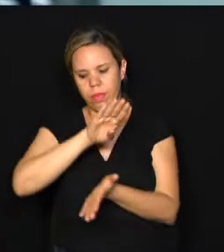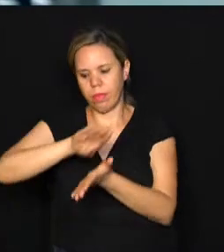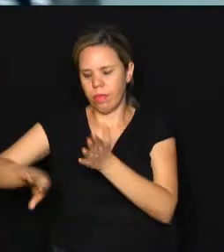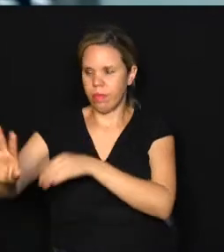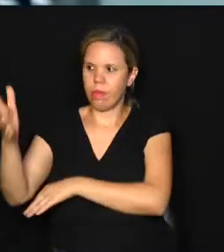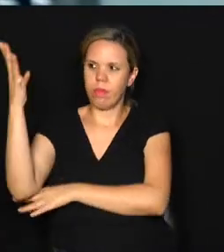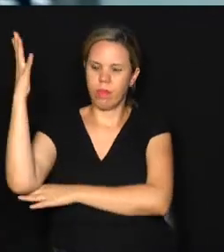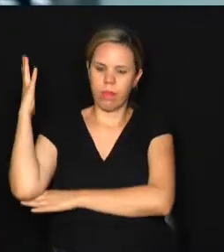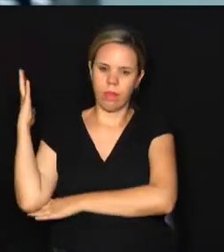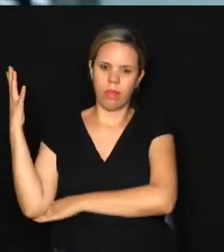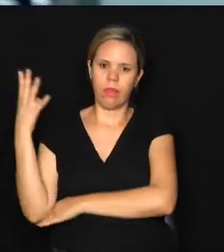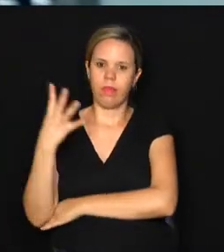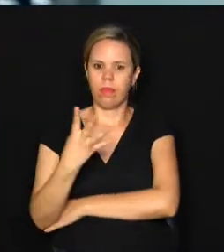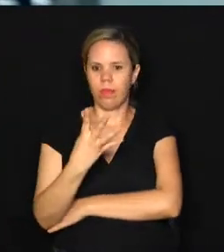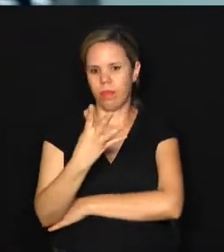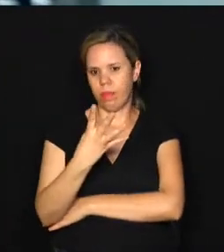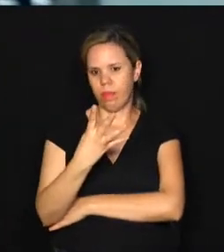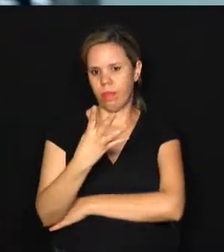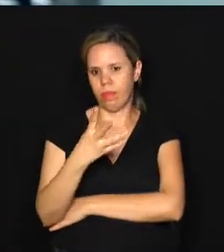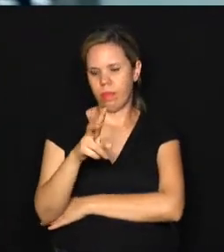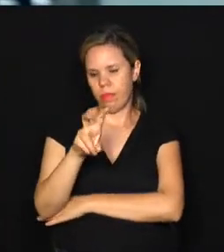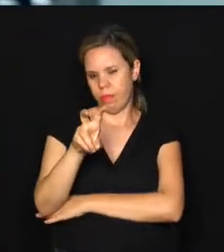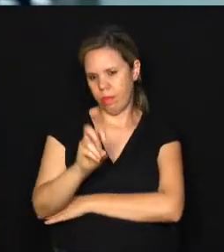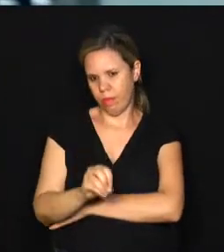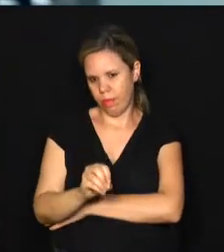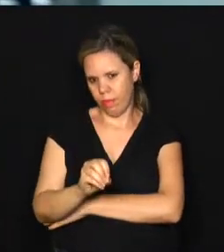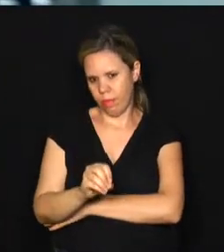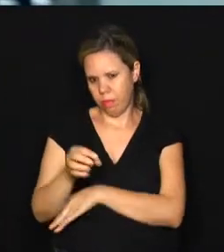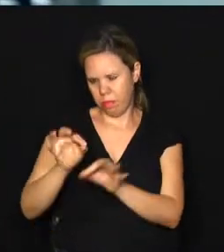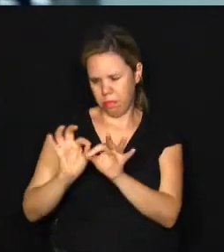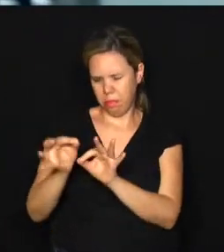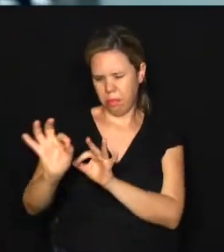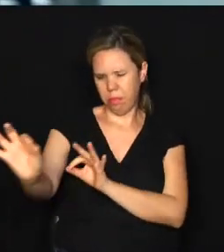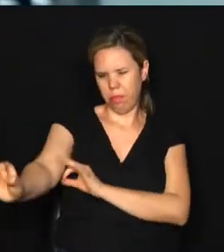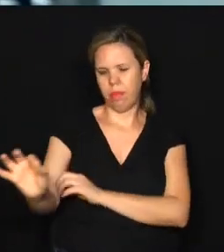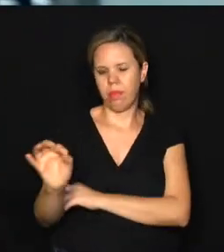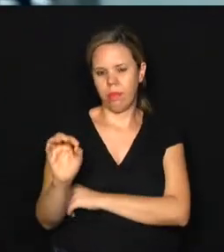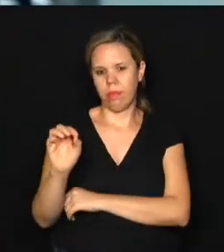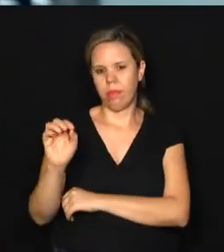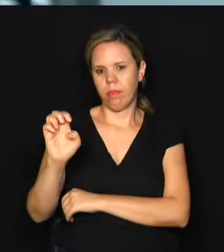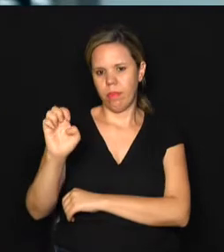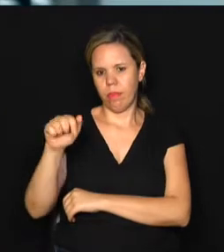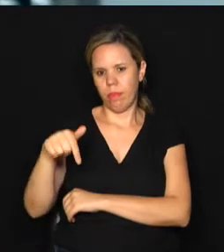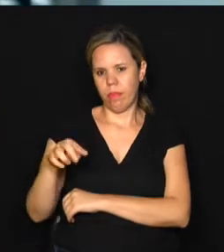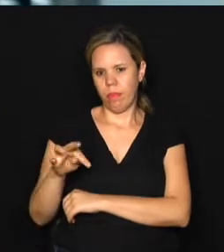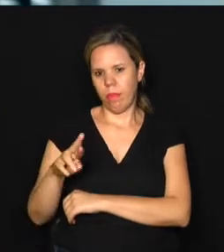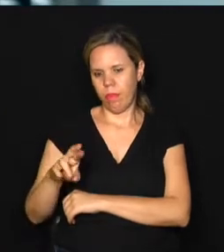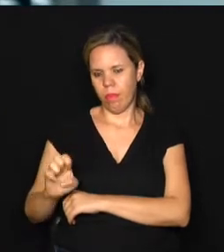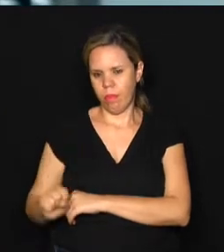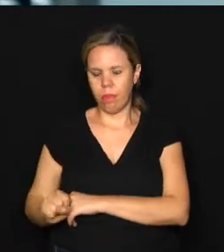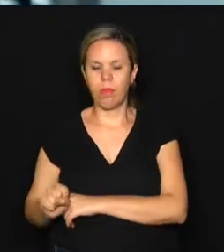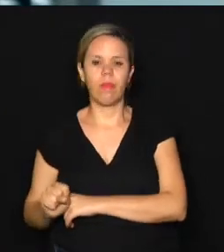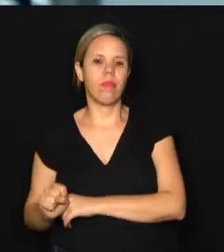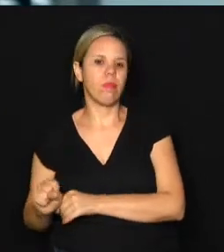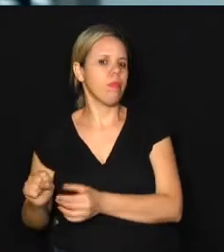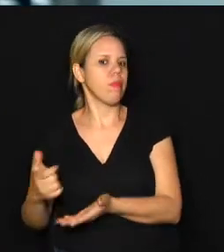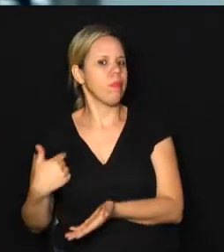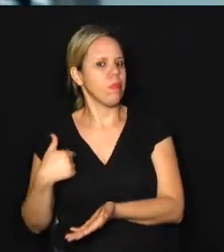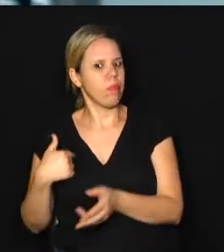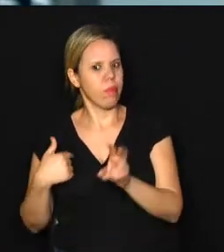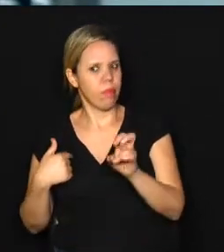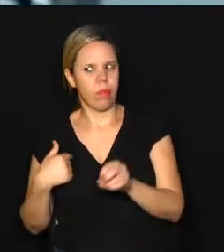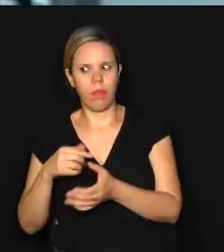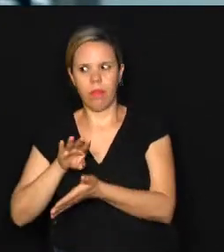de 50 hectares, porque eles não tiraram o fragmento inteiro, eles estão tirando aos poucos, mas 50 hectares já